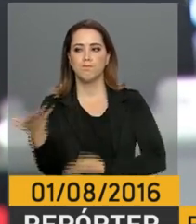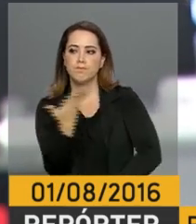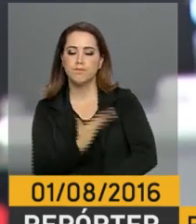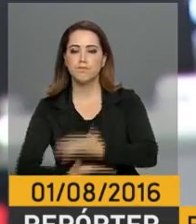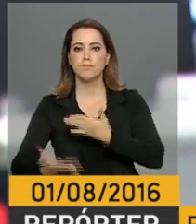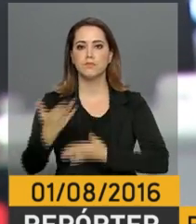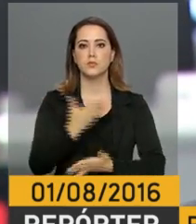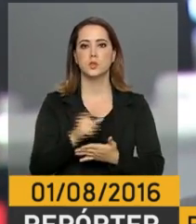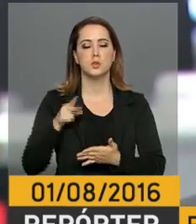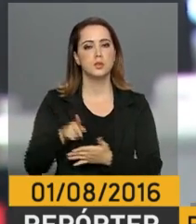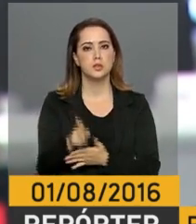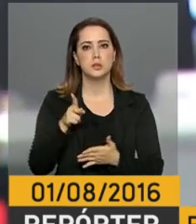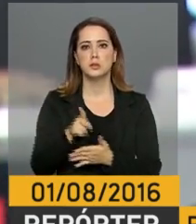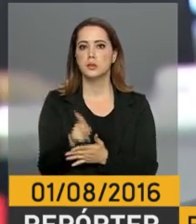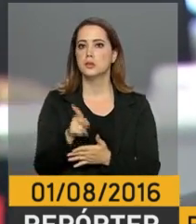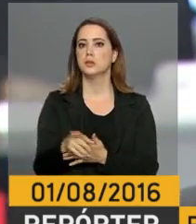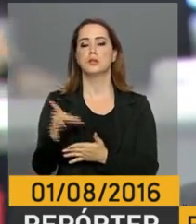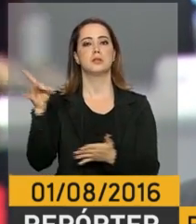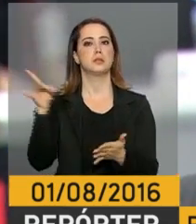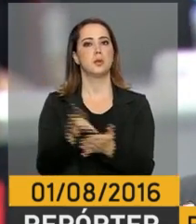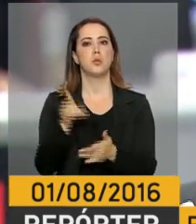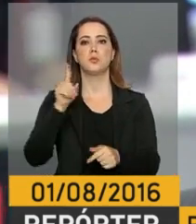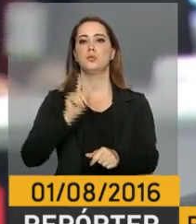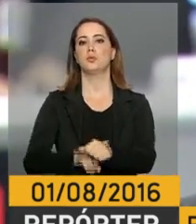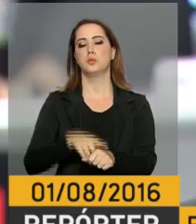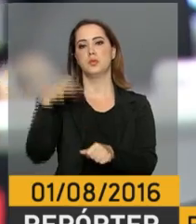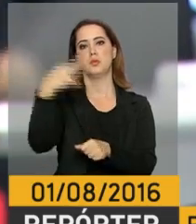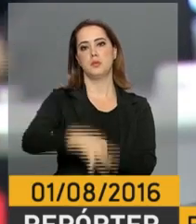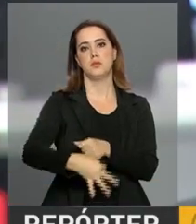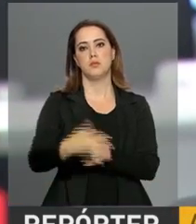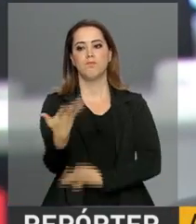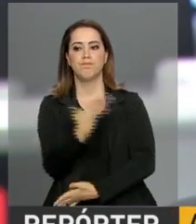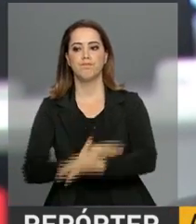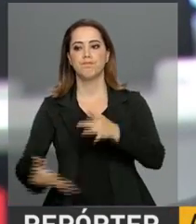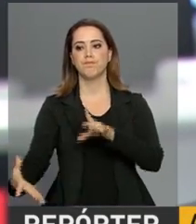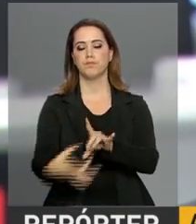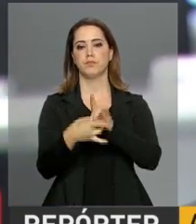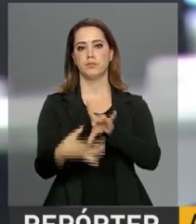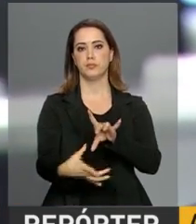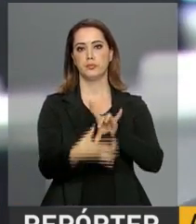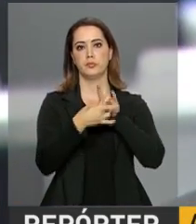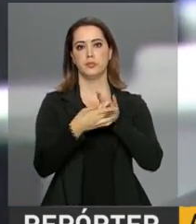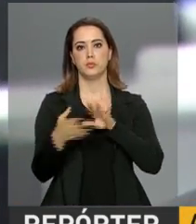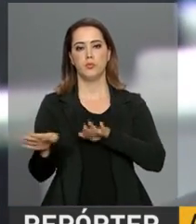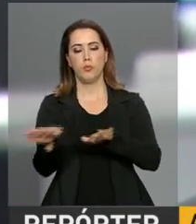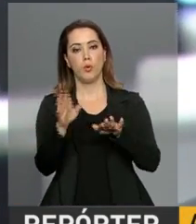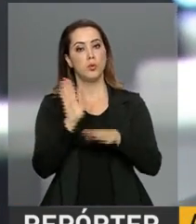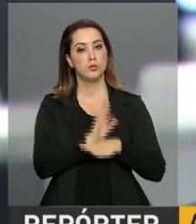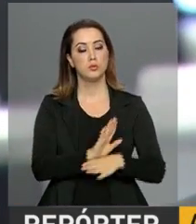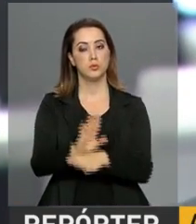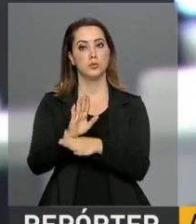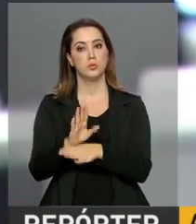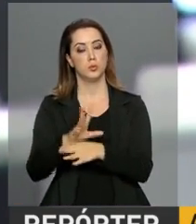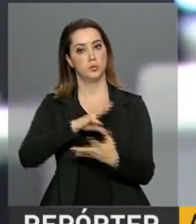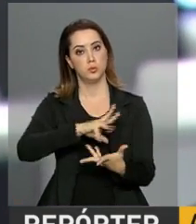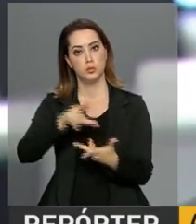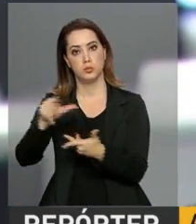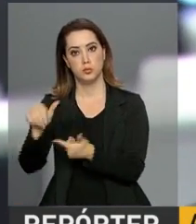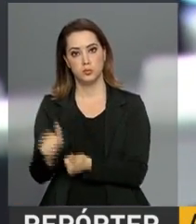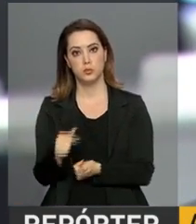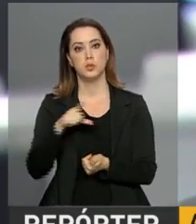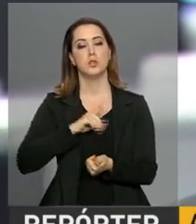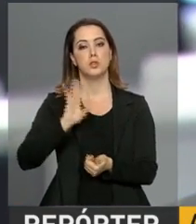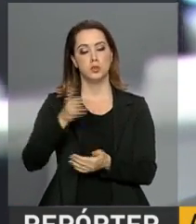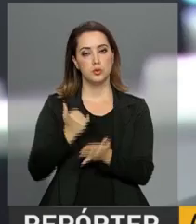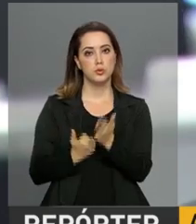cruzamento sempre em tempo real, é uma integração, uma cooperação internacional maior do que já